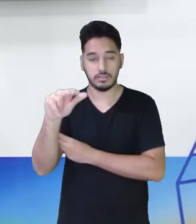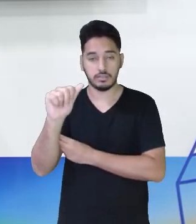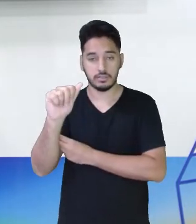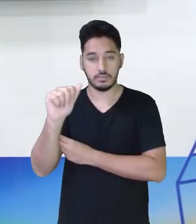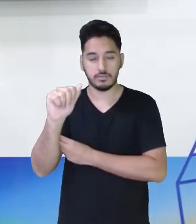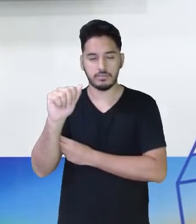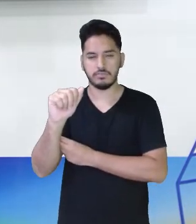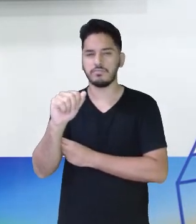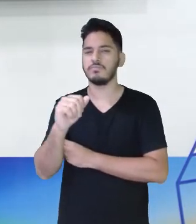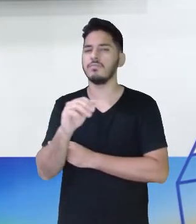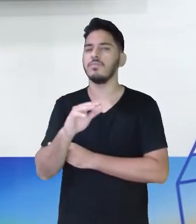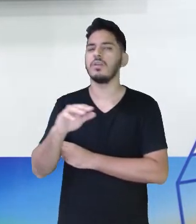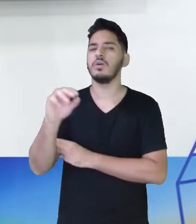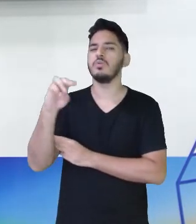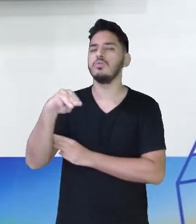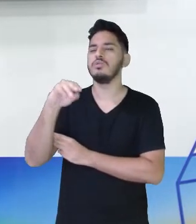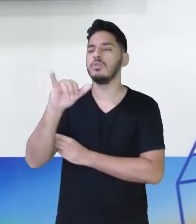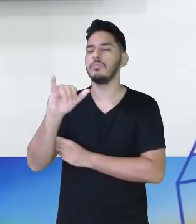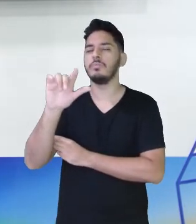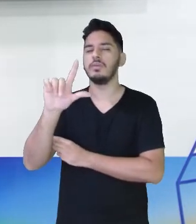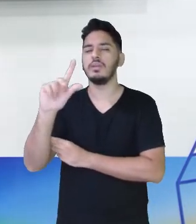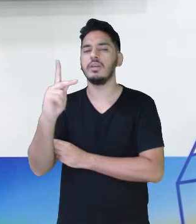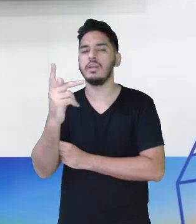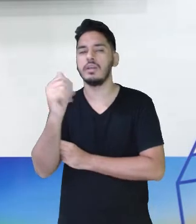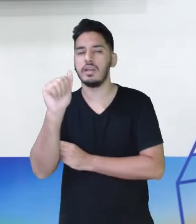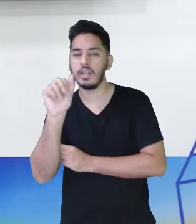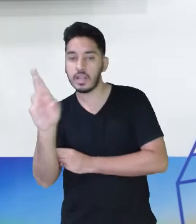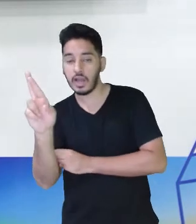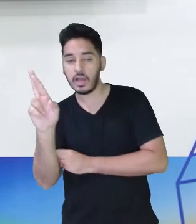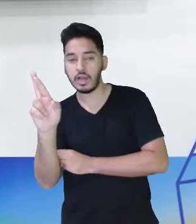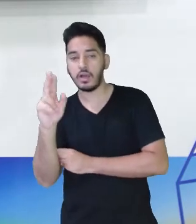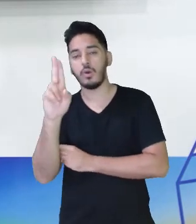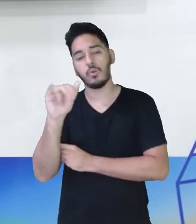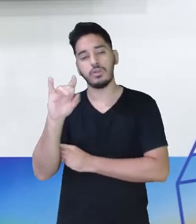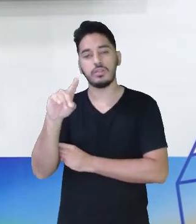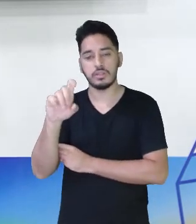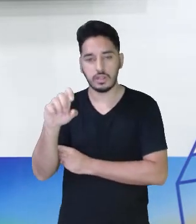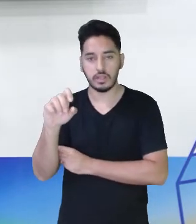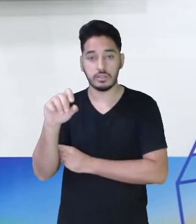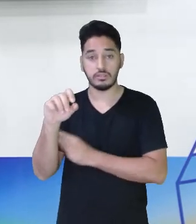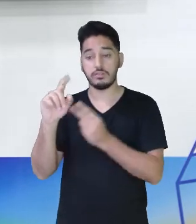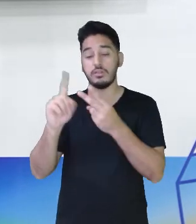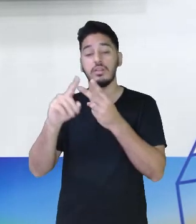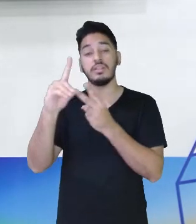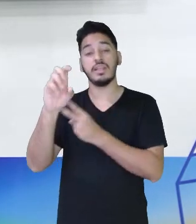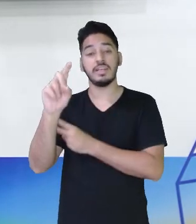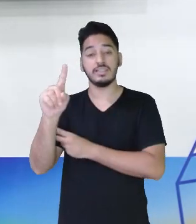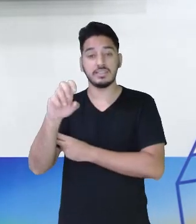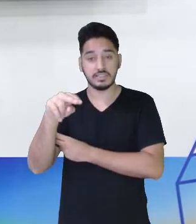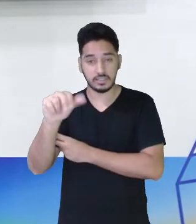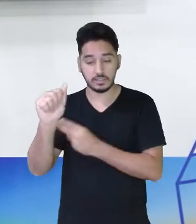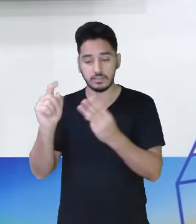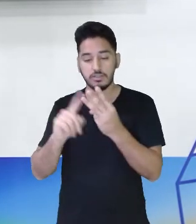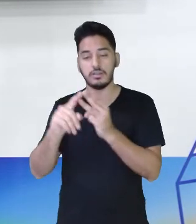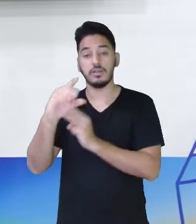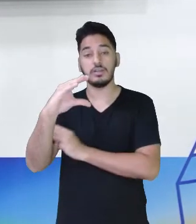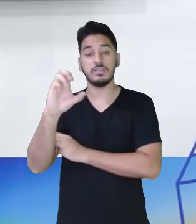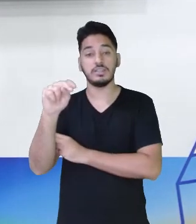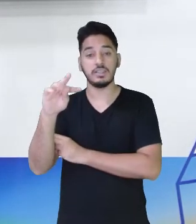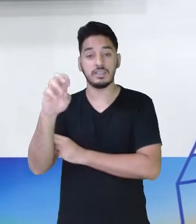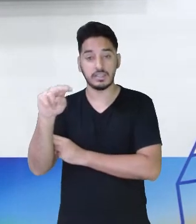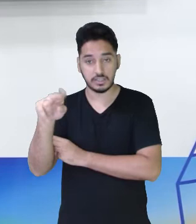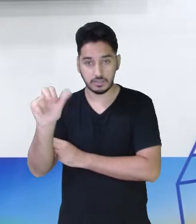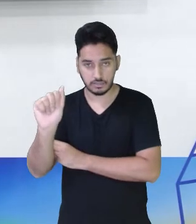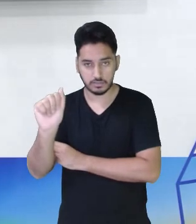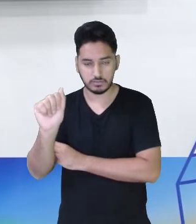dos milhares, né? A classe do milhar. Unidade de milhar, dezena de milhar, centena de